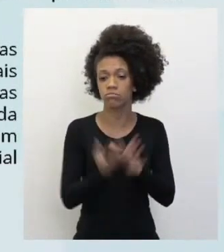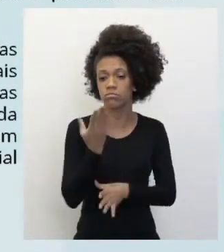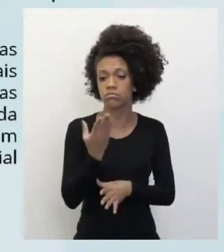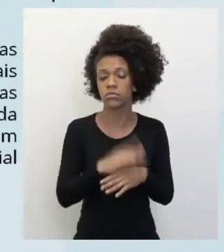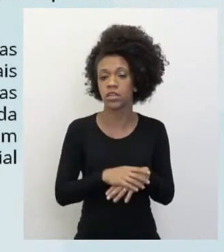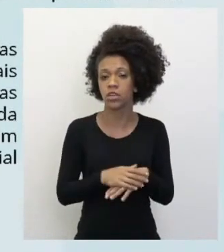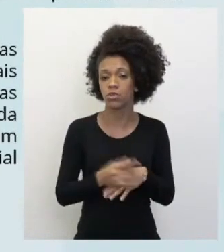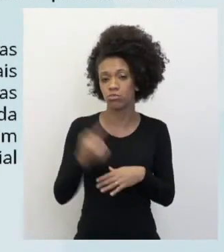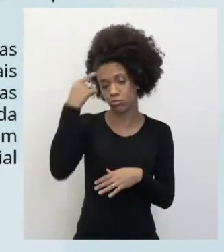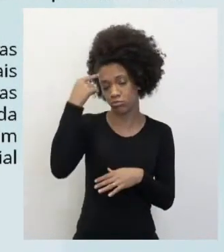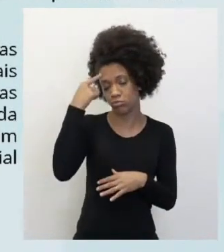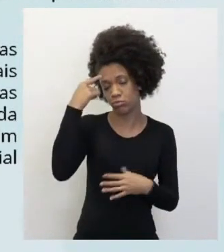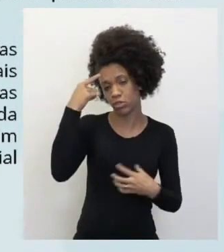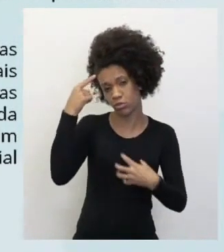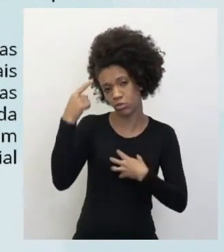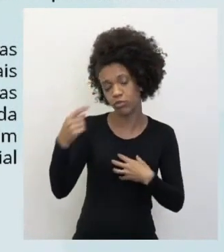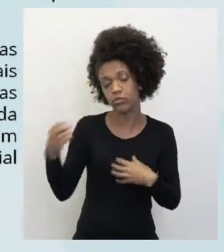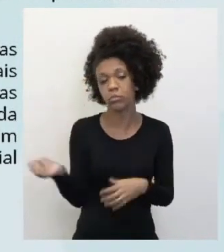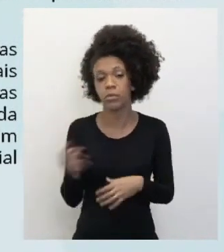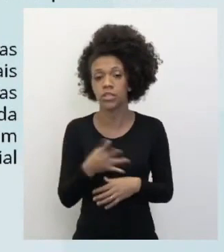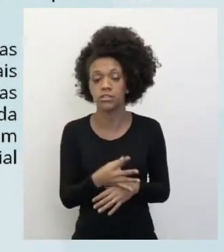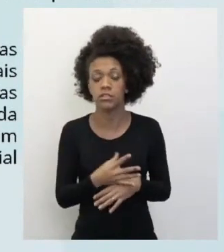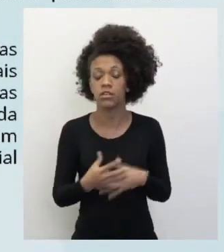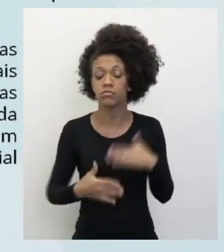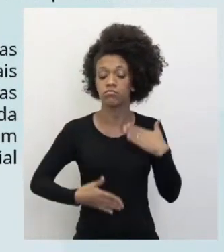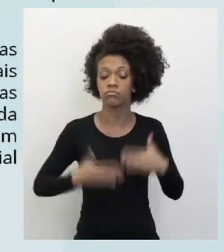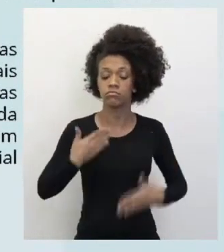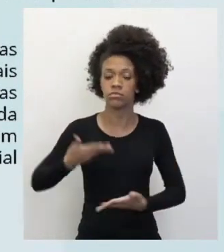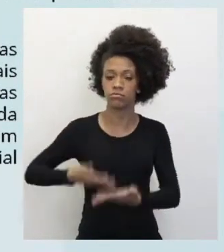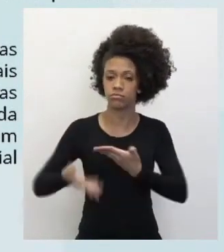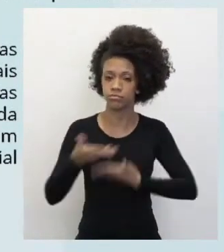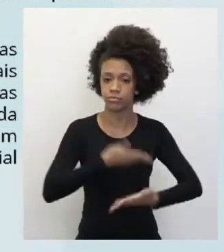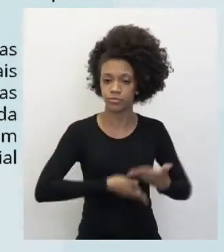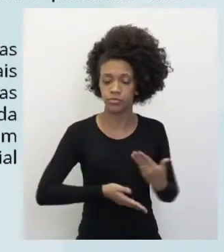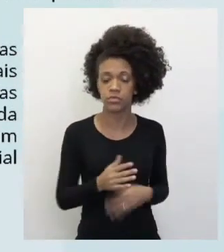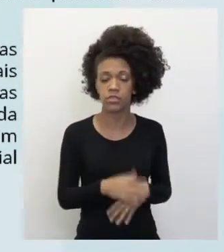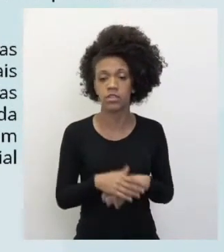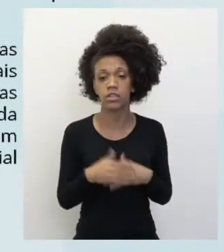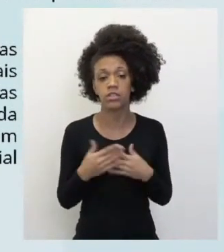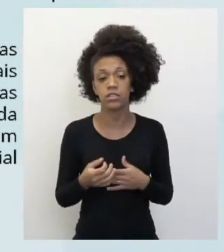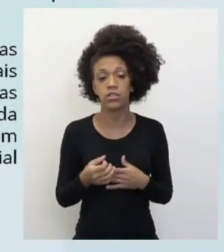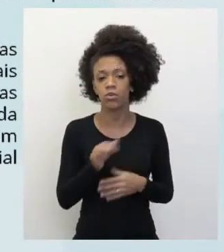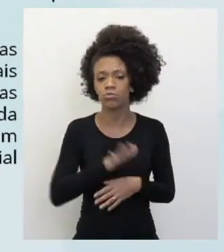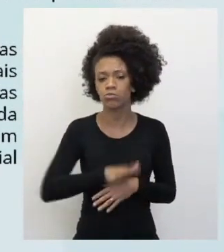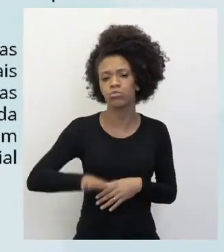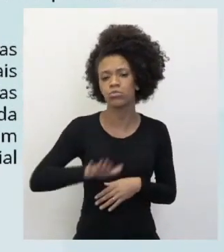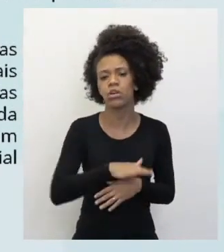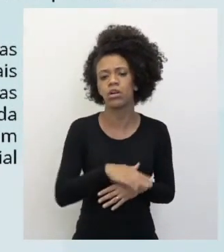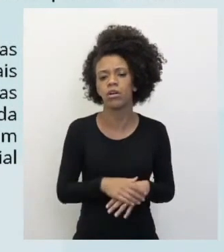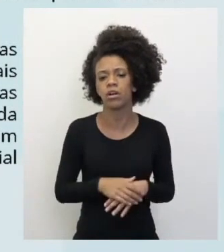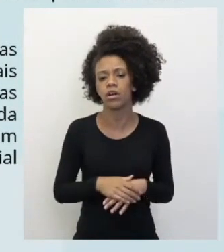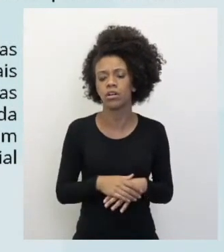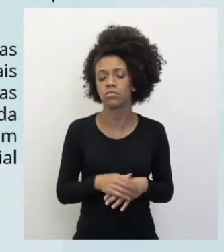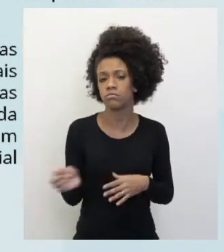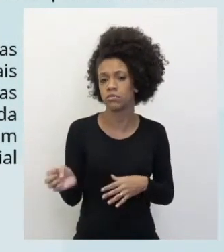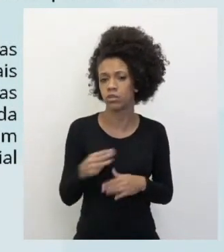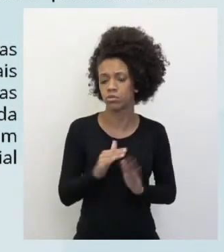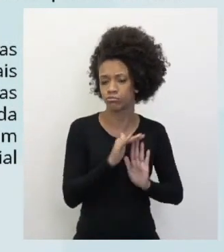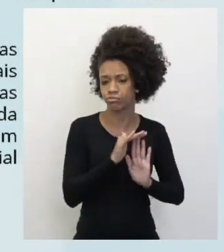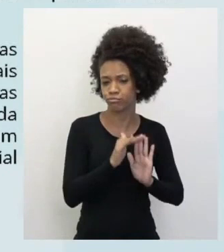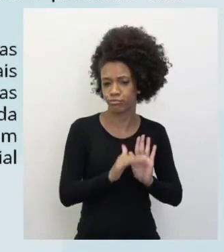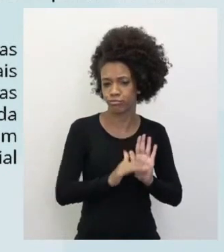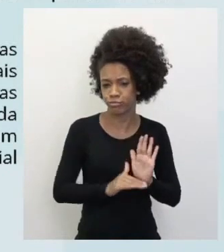de pensar, agir e se relacionar. De modo geral, essa nova estrutura do mundo feudal